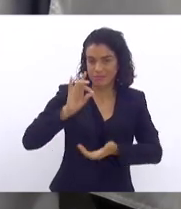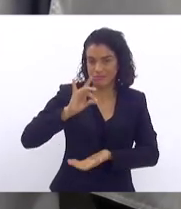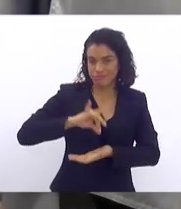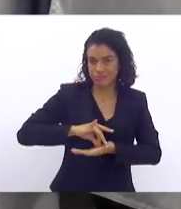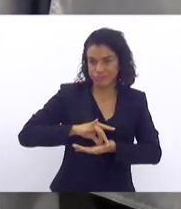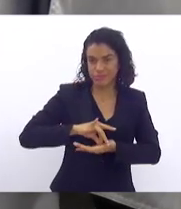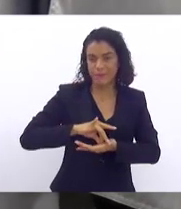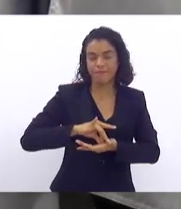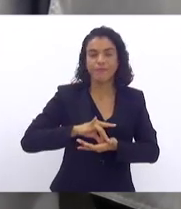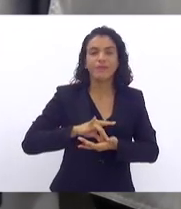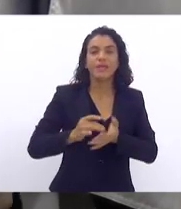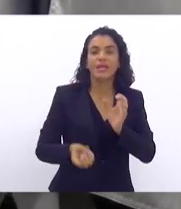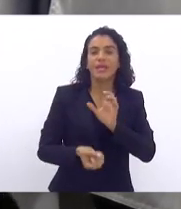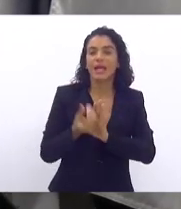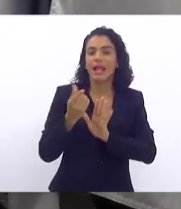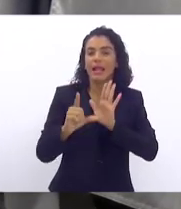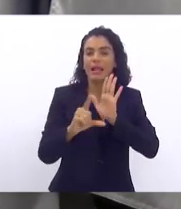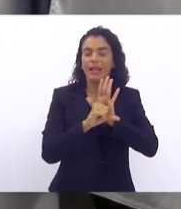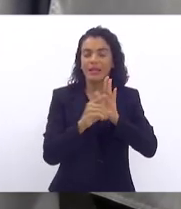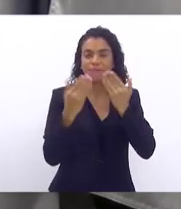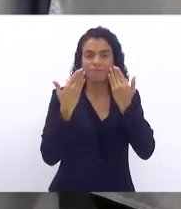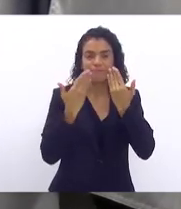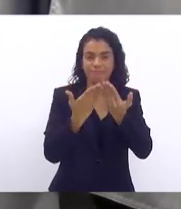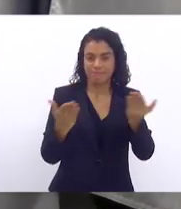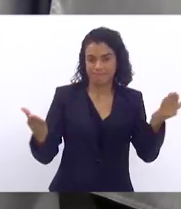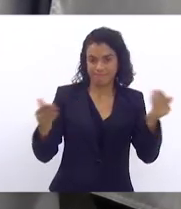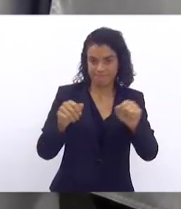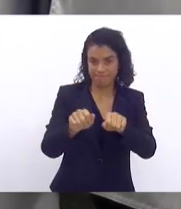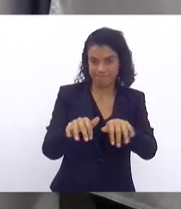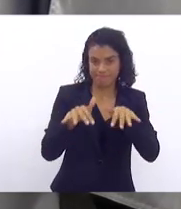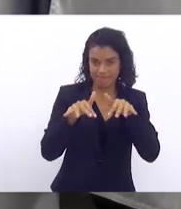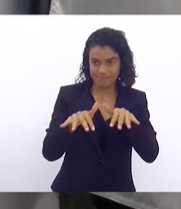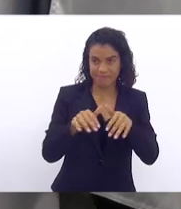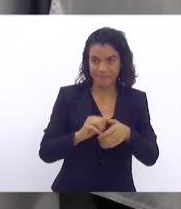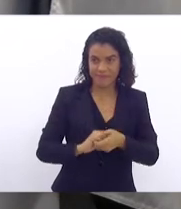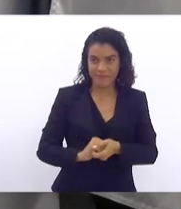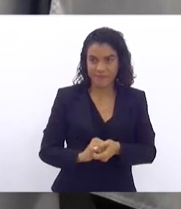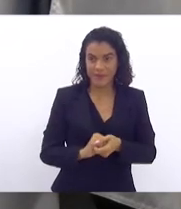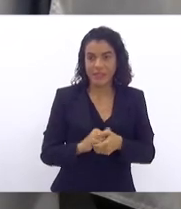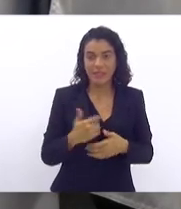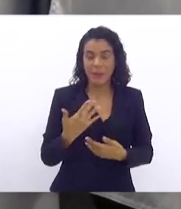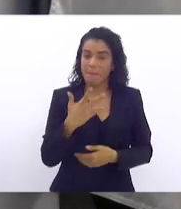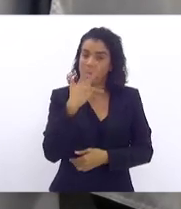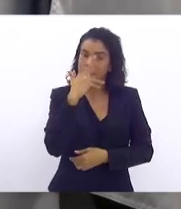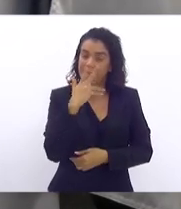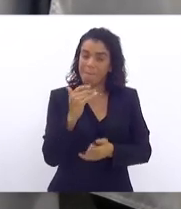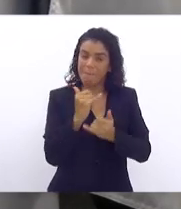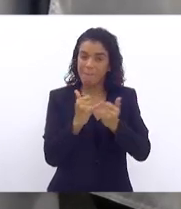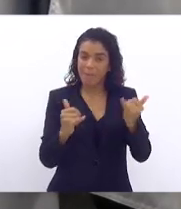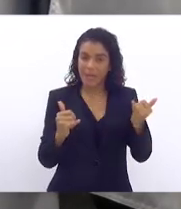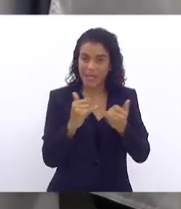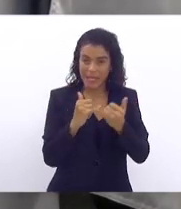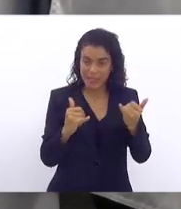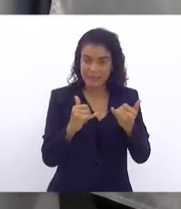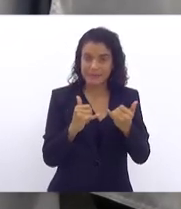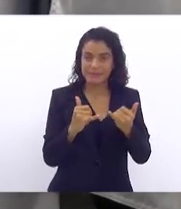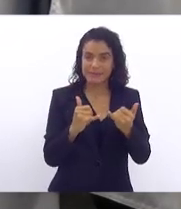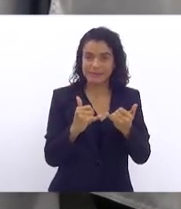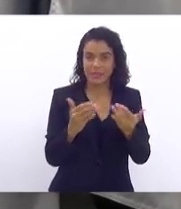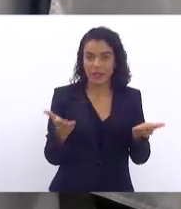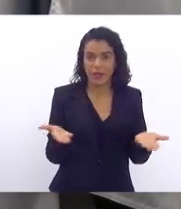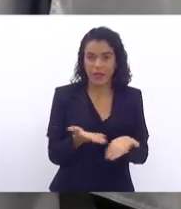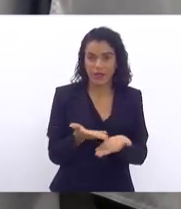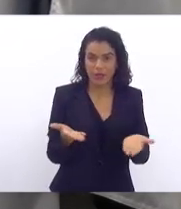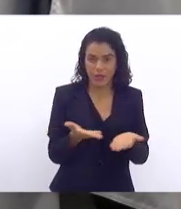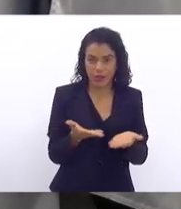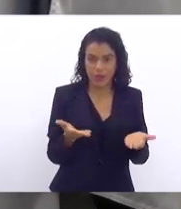de legislar, né, de apresentar para o parlamento. Então, me parece insofismável agora, com os